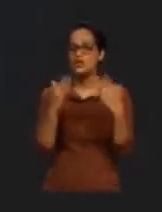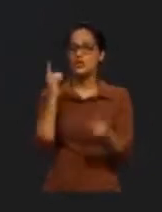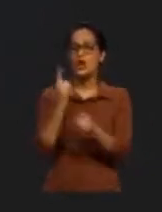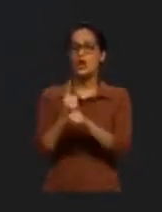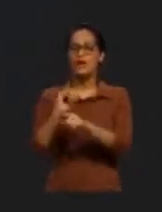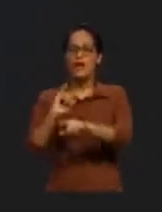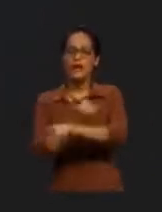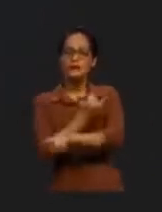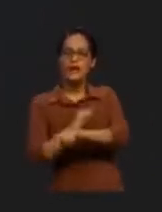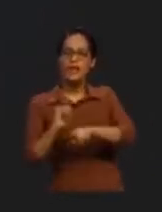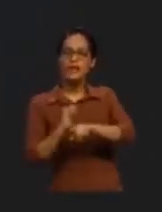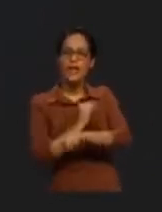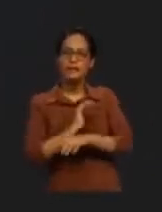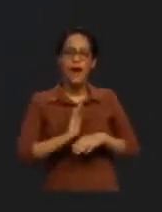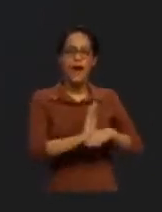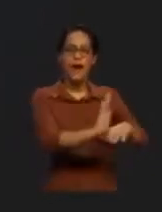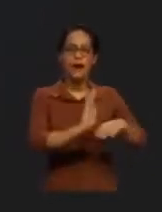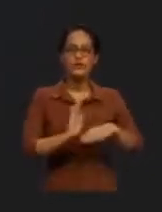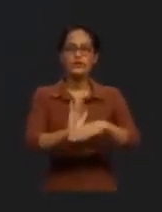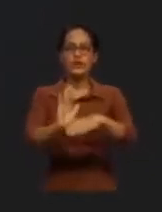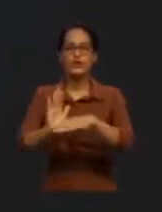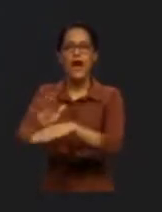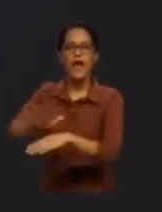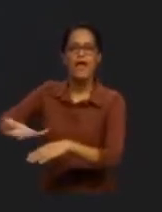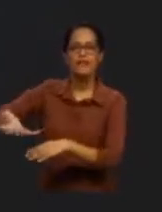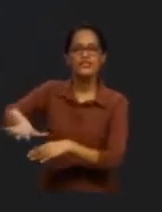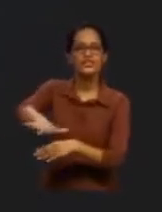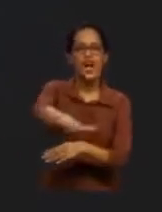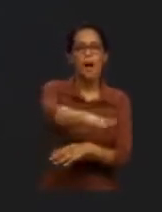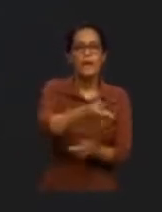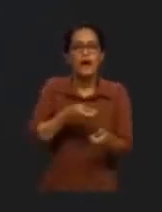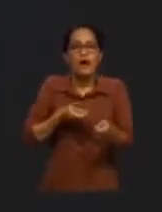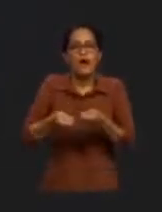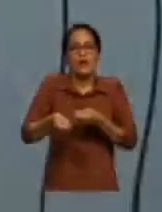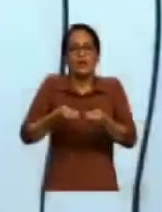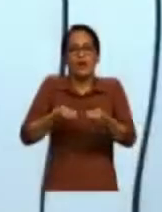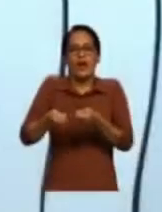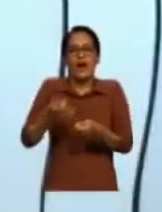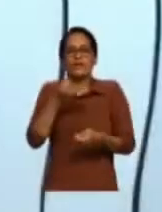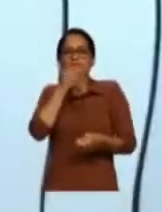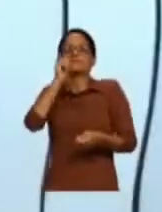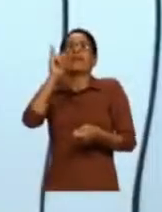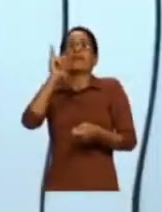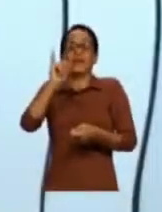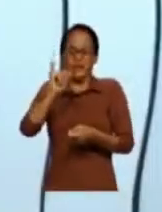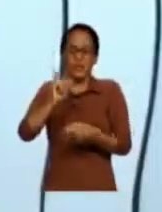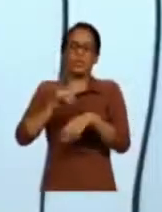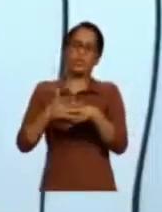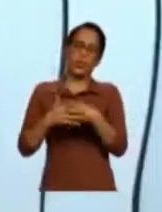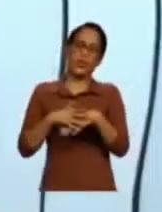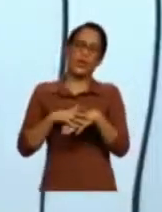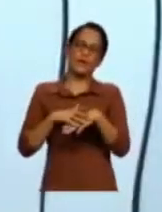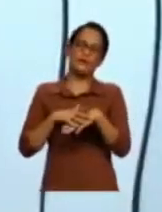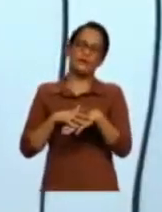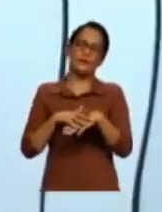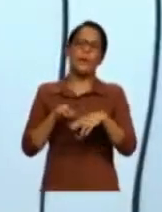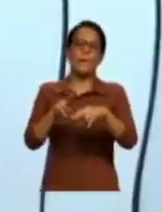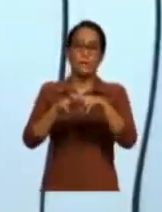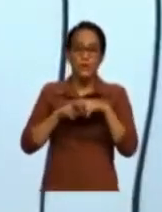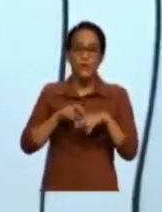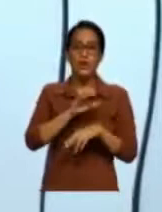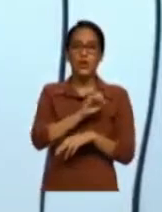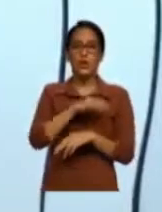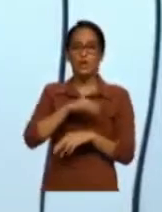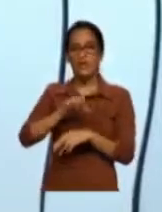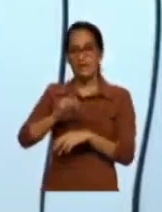específicas para cada região de prevenção e controle da doença. É isso que a OMS ela vai fazer. E ela vai trazer